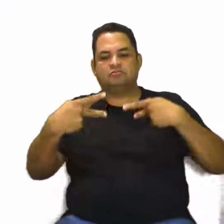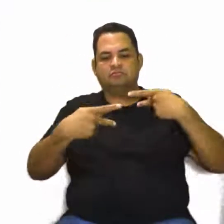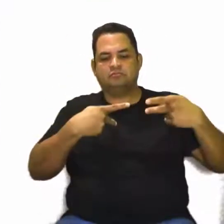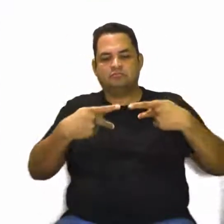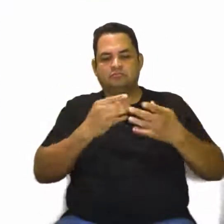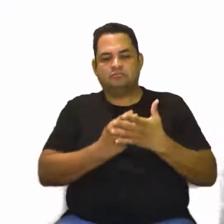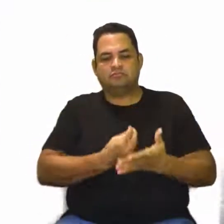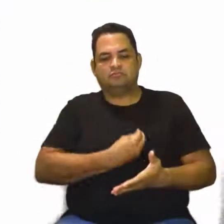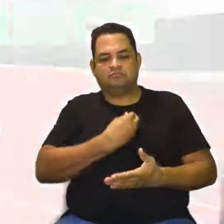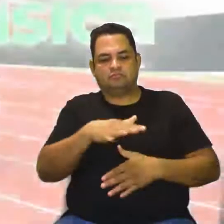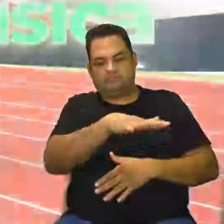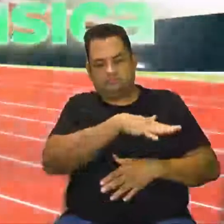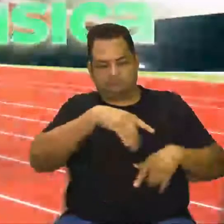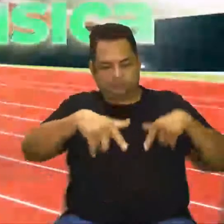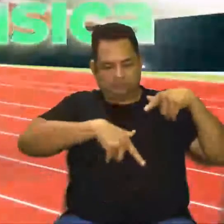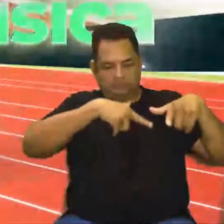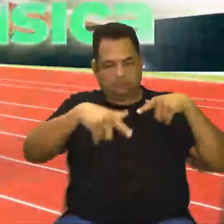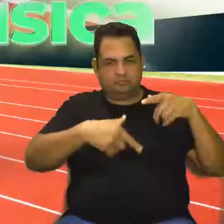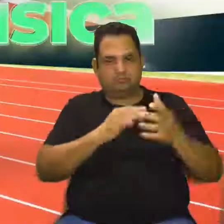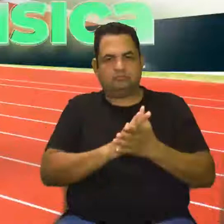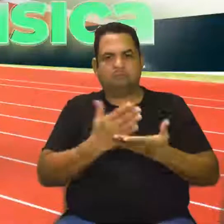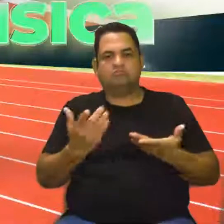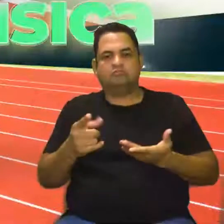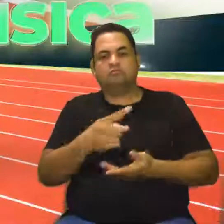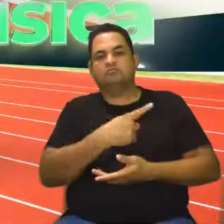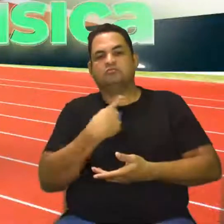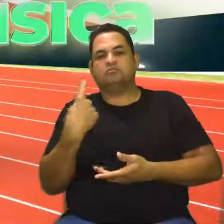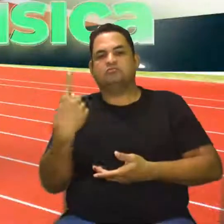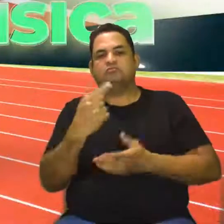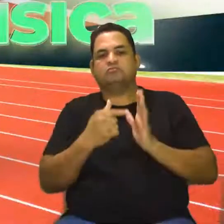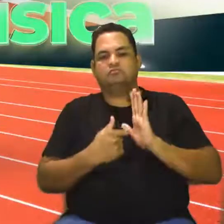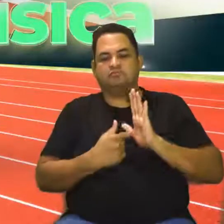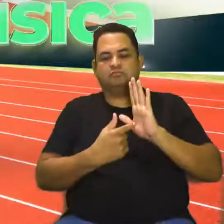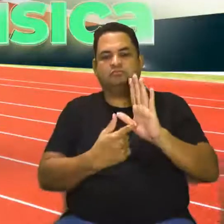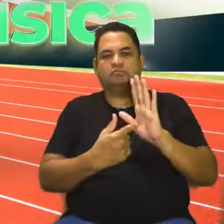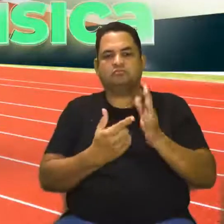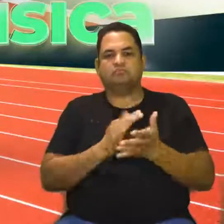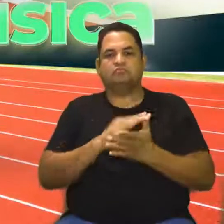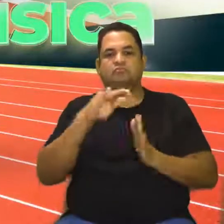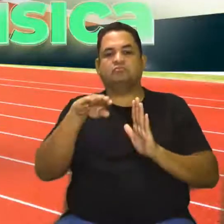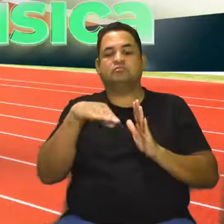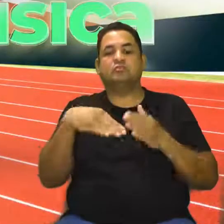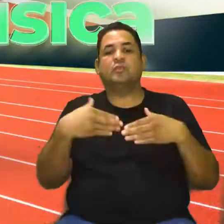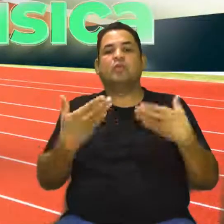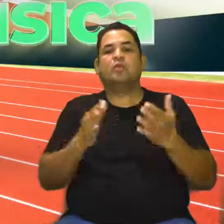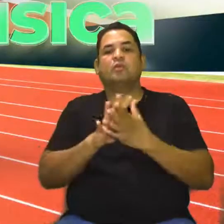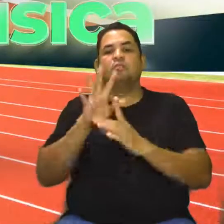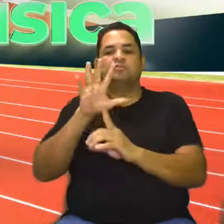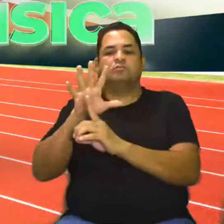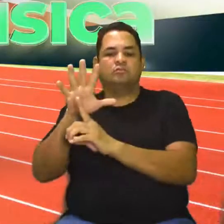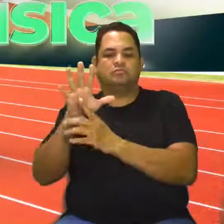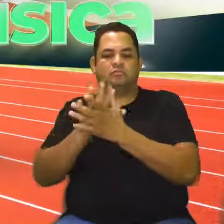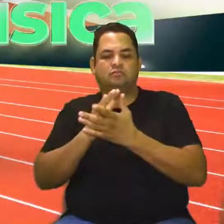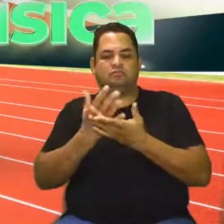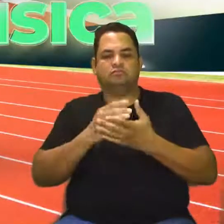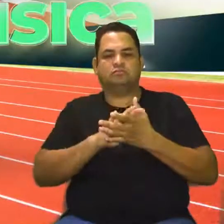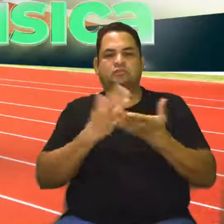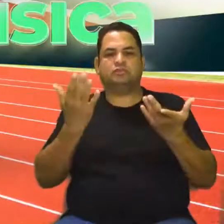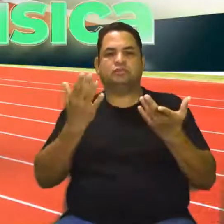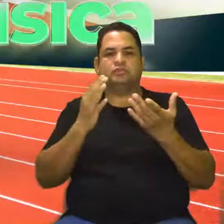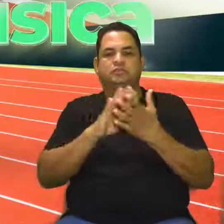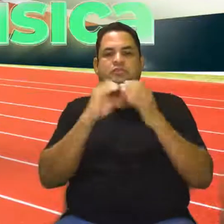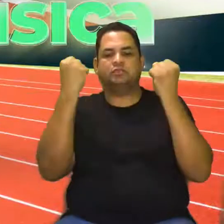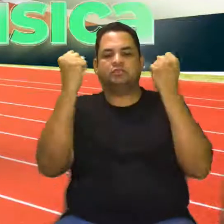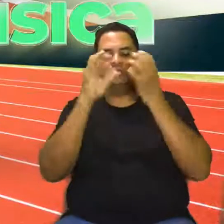vida, sobre mercado de trabalho. Então, nós trouxemos um pouco das dimensões. Então, qual que é o impacto dessa atividade física? Na